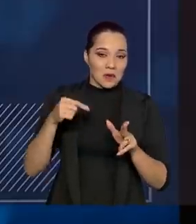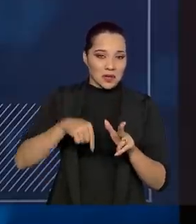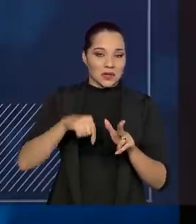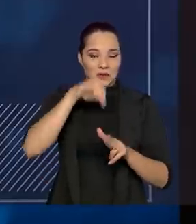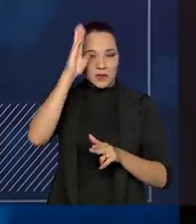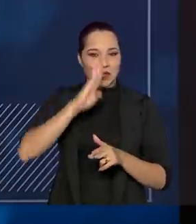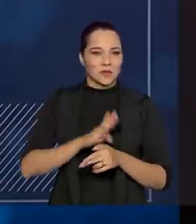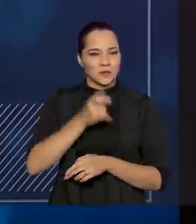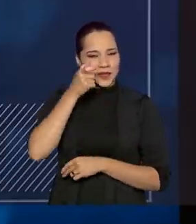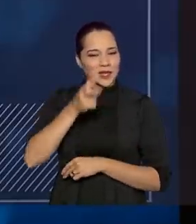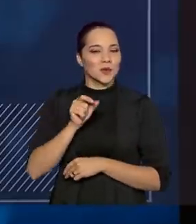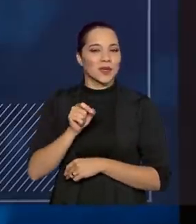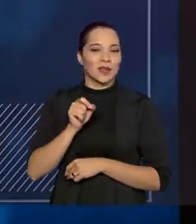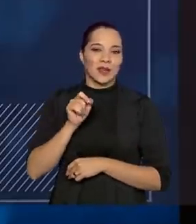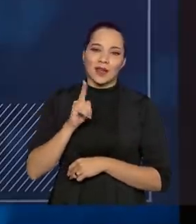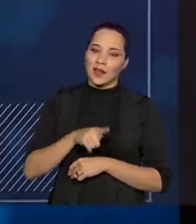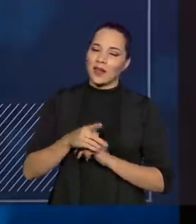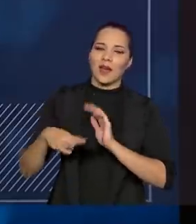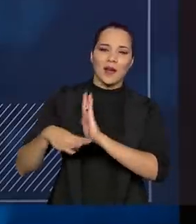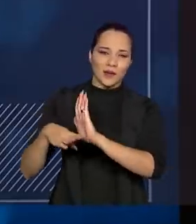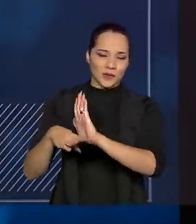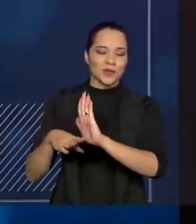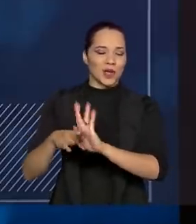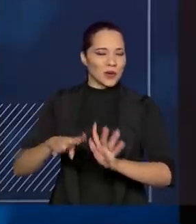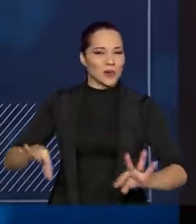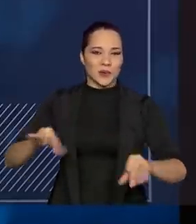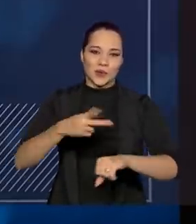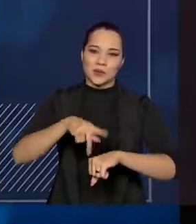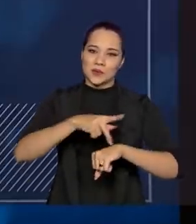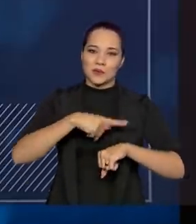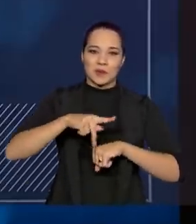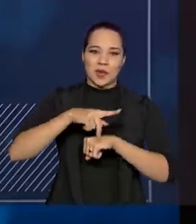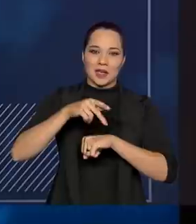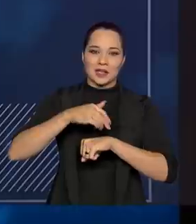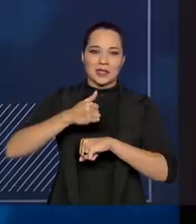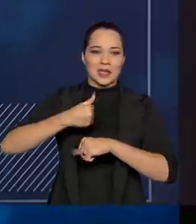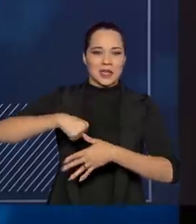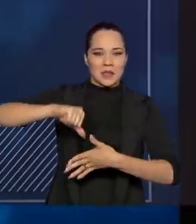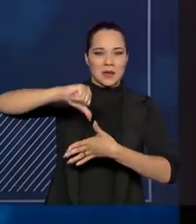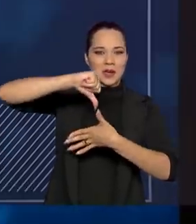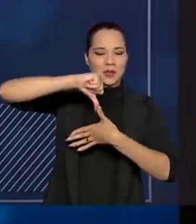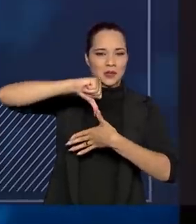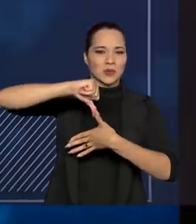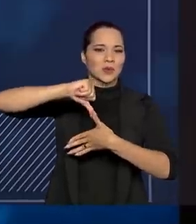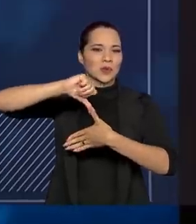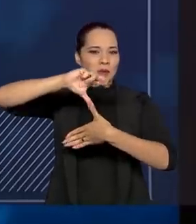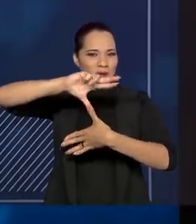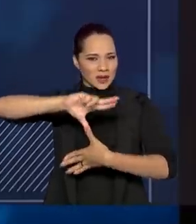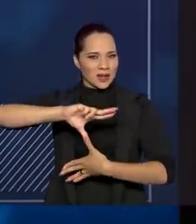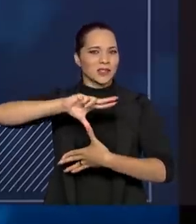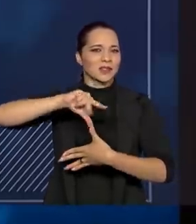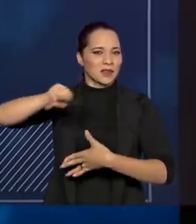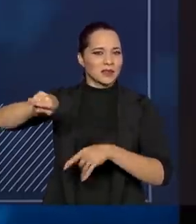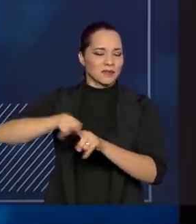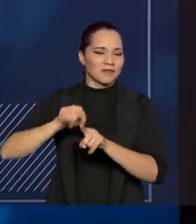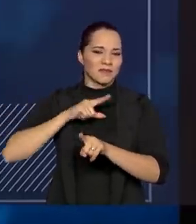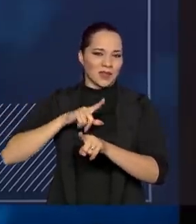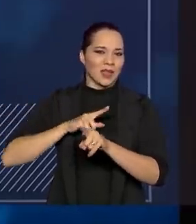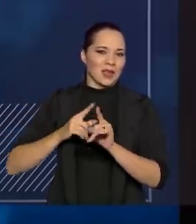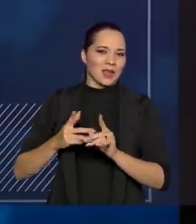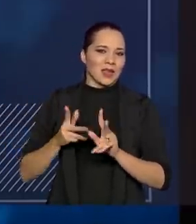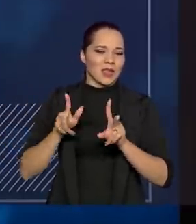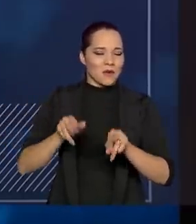nossa intenção é realmente colaborar com todos os países da América do Sul, da América Latina, para que eles tenham também esses